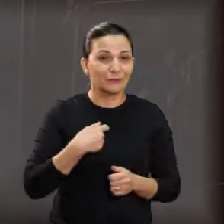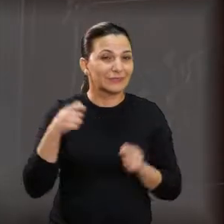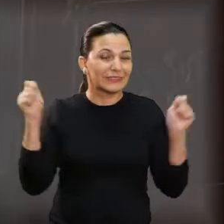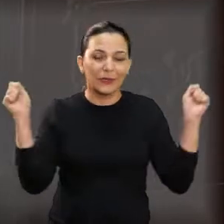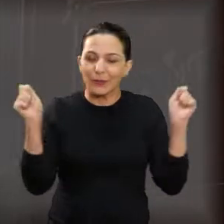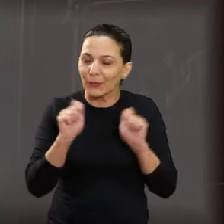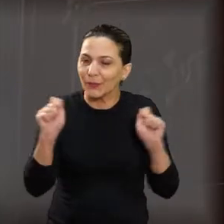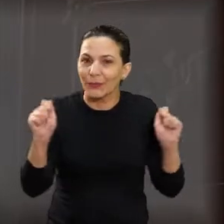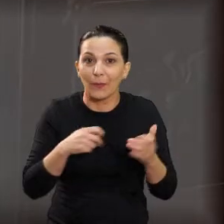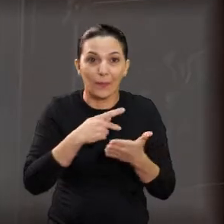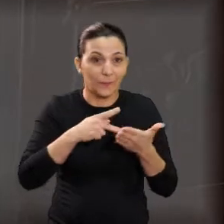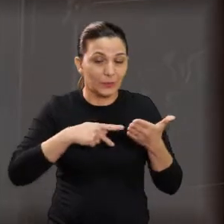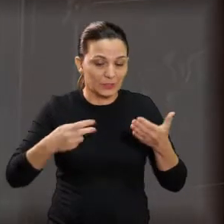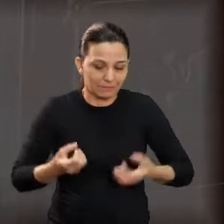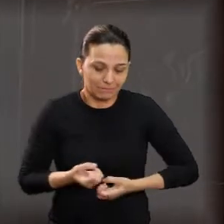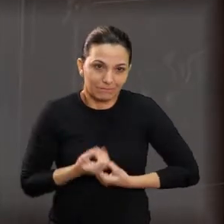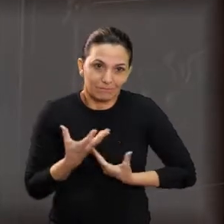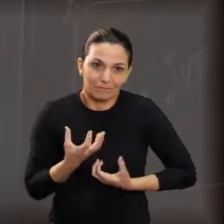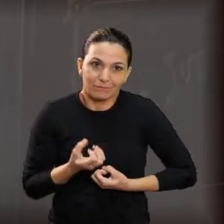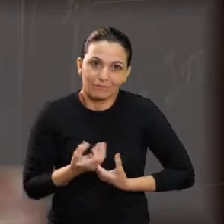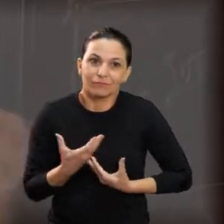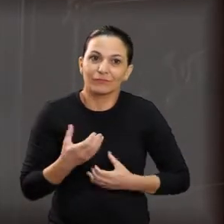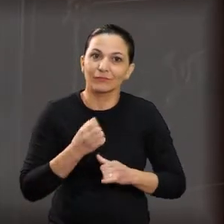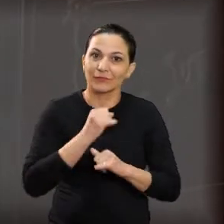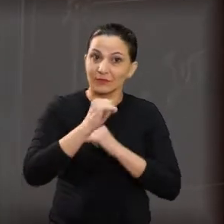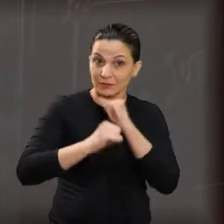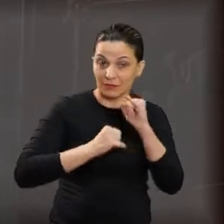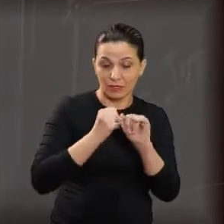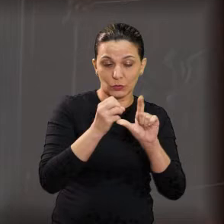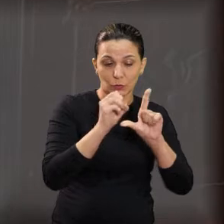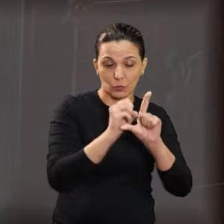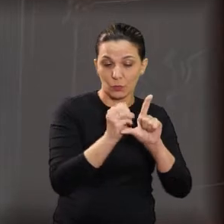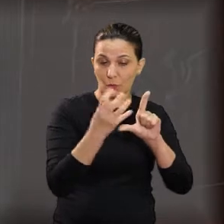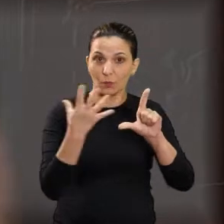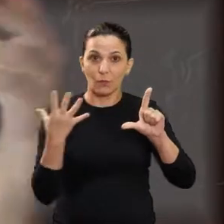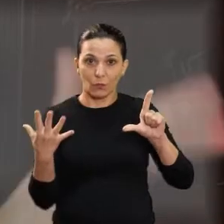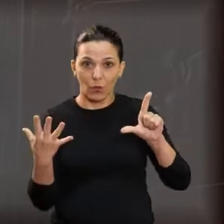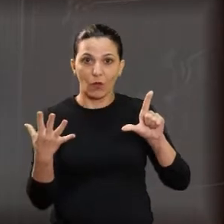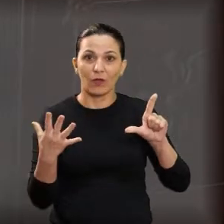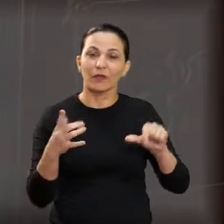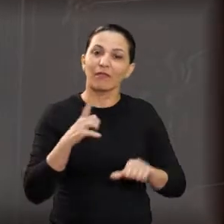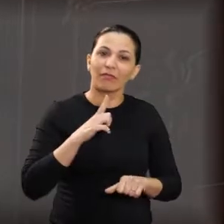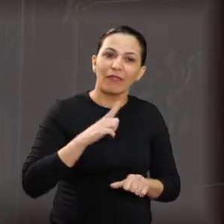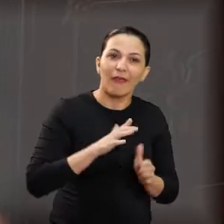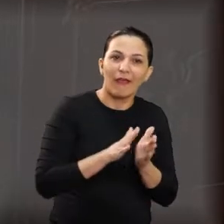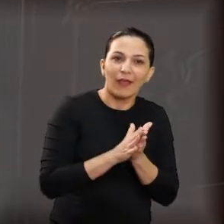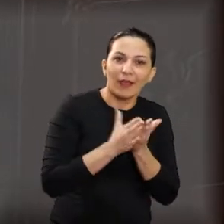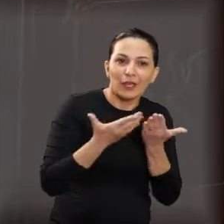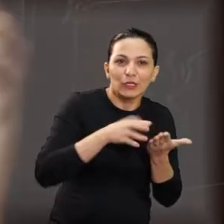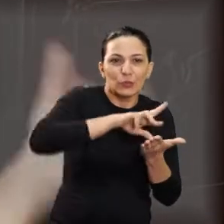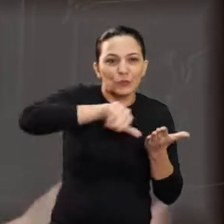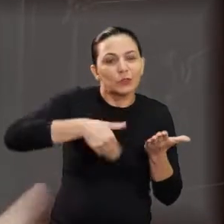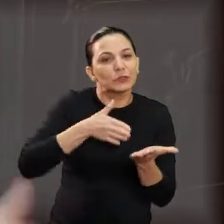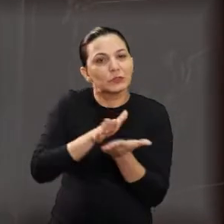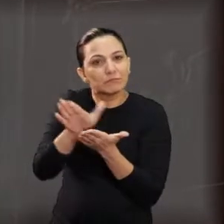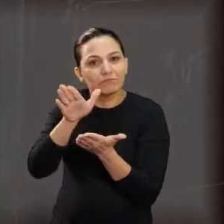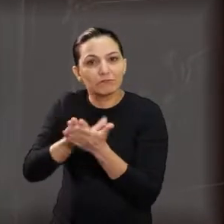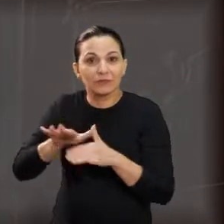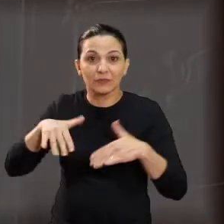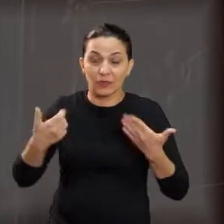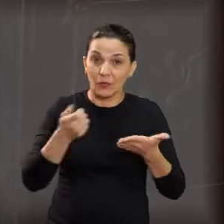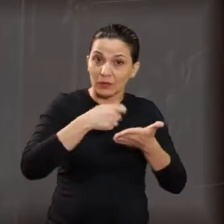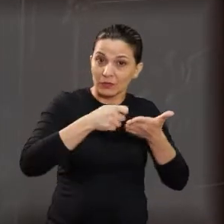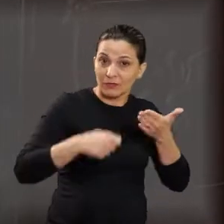gostei muito de escrever. Eu escrevo poesia, e tenho blog, já publiquei alguns livros. Então, eu gosto muito